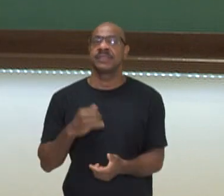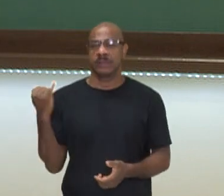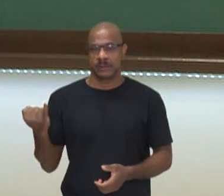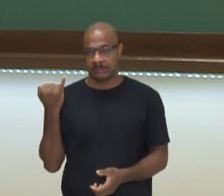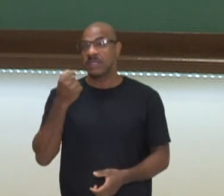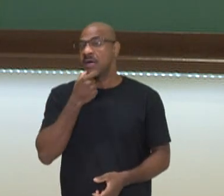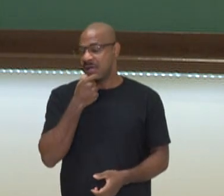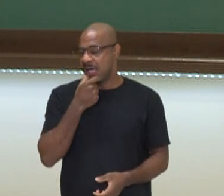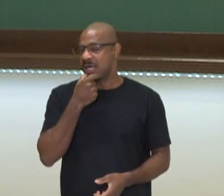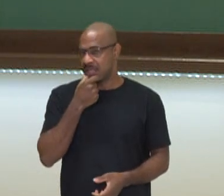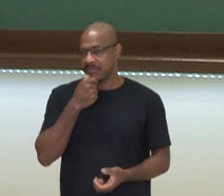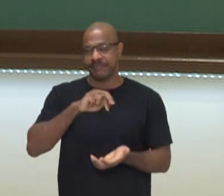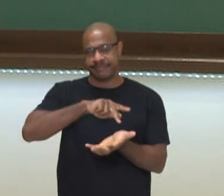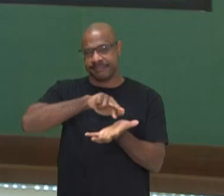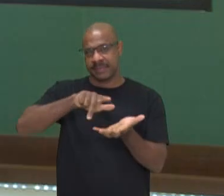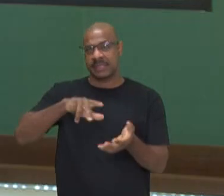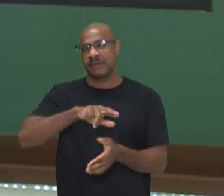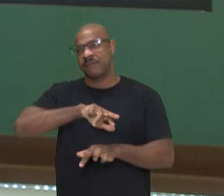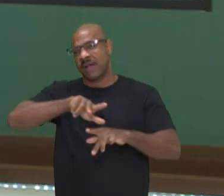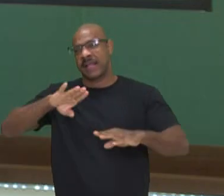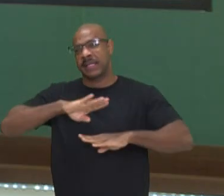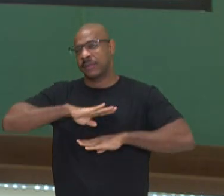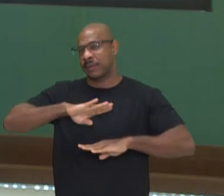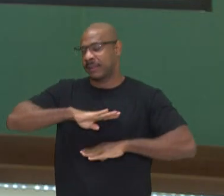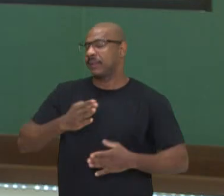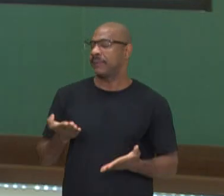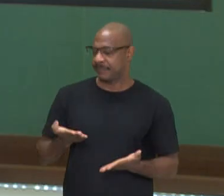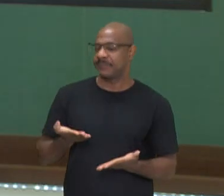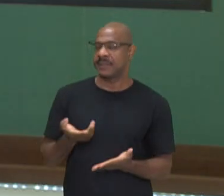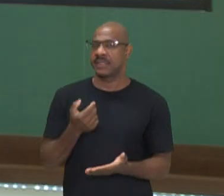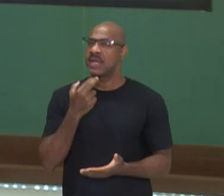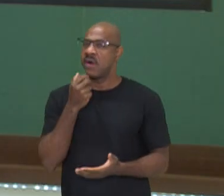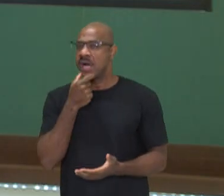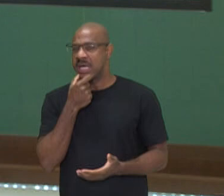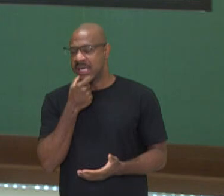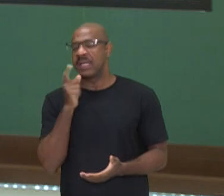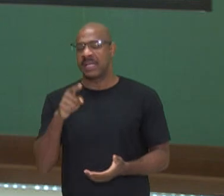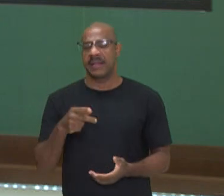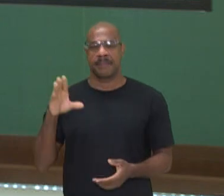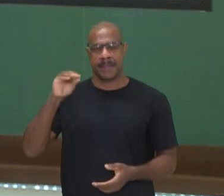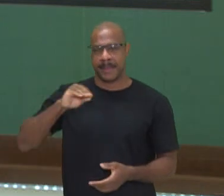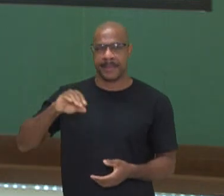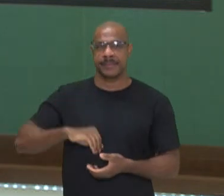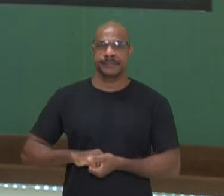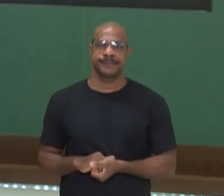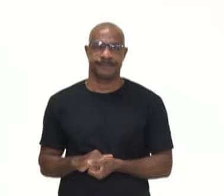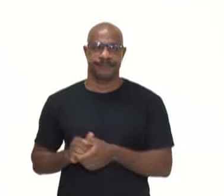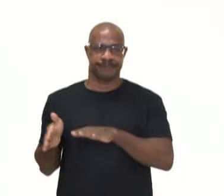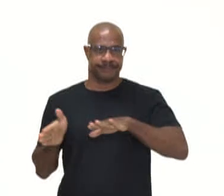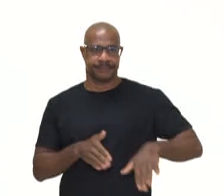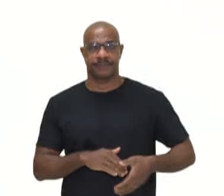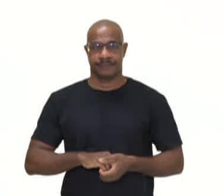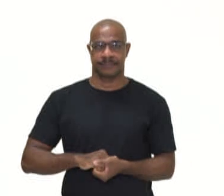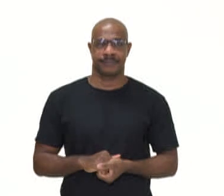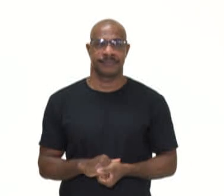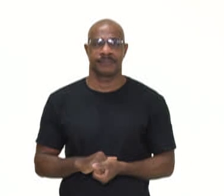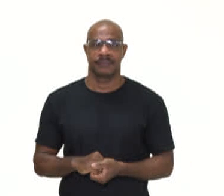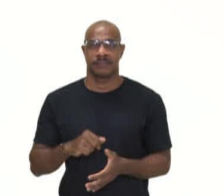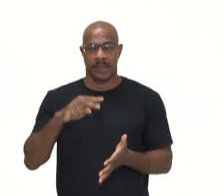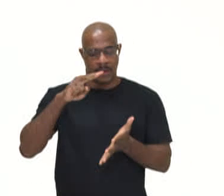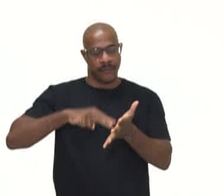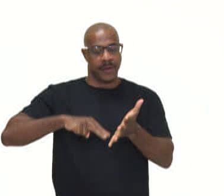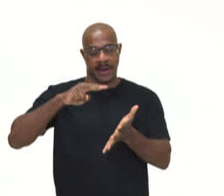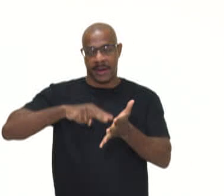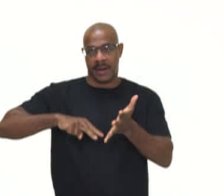falado, tá? Bora para o nosso reading aqui? Acompanhe a leitura comigo. There are